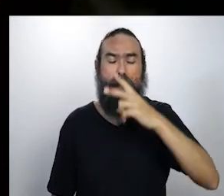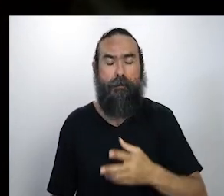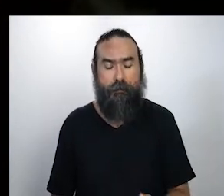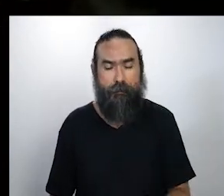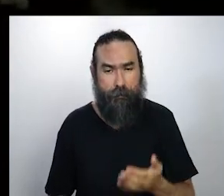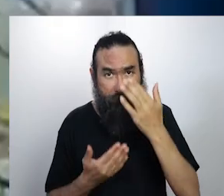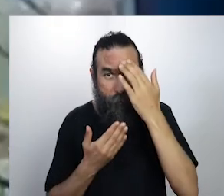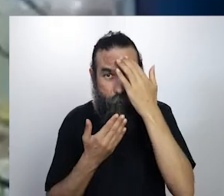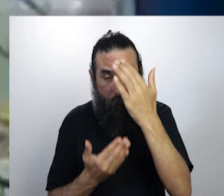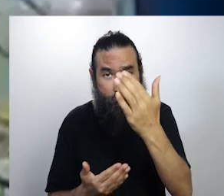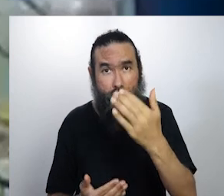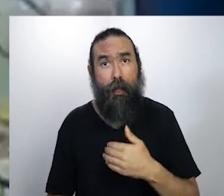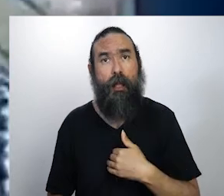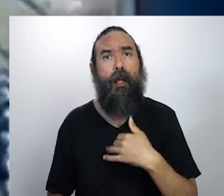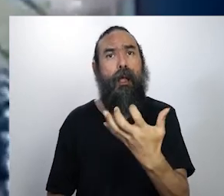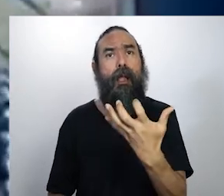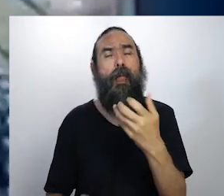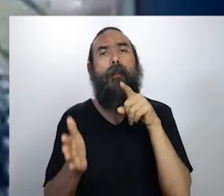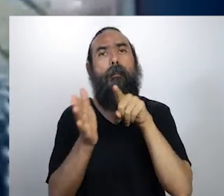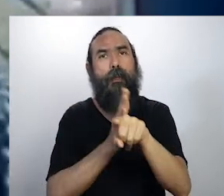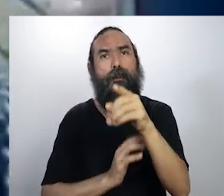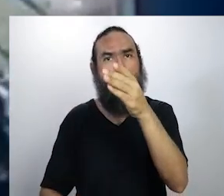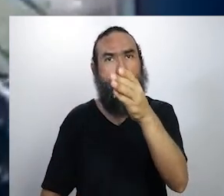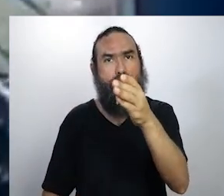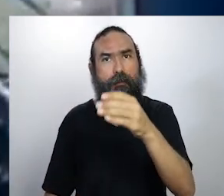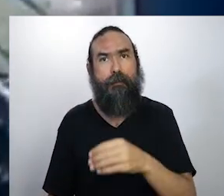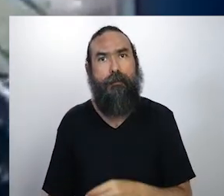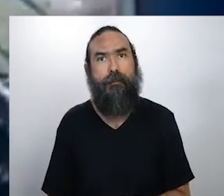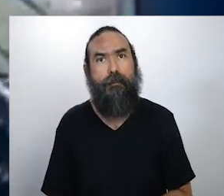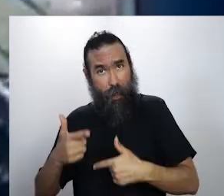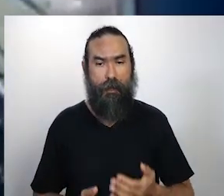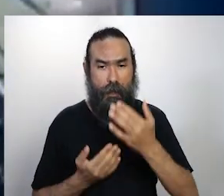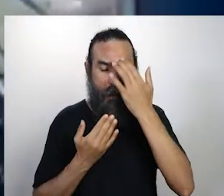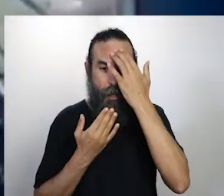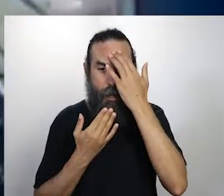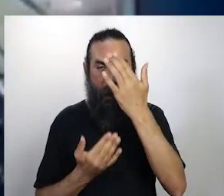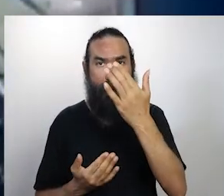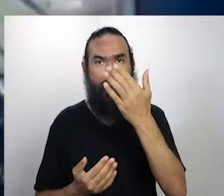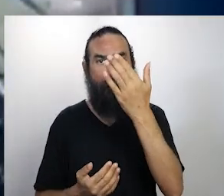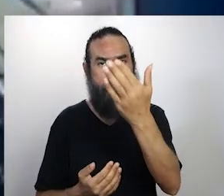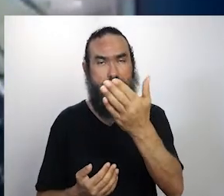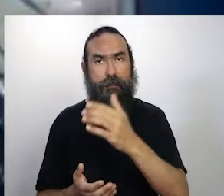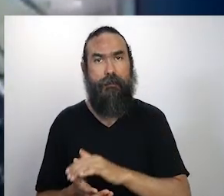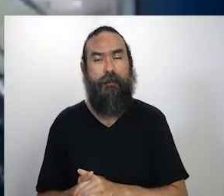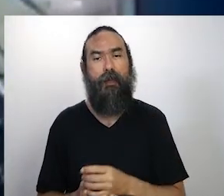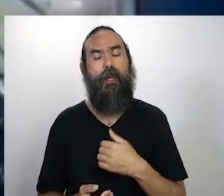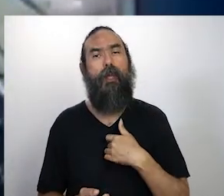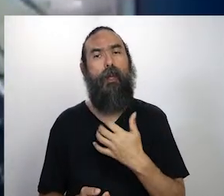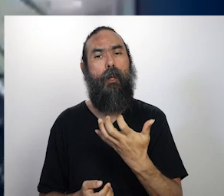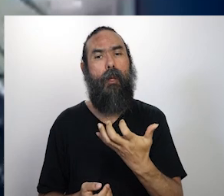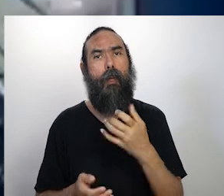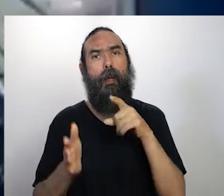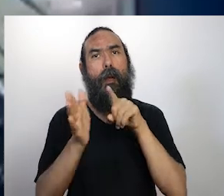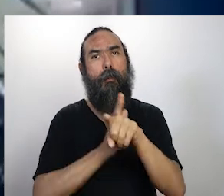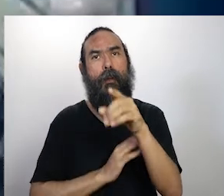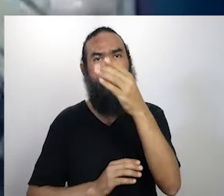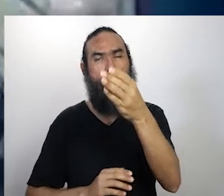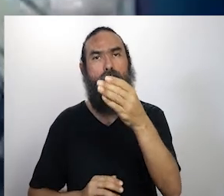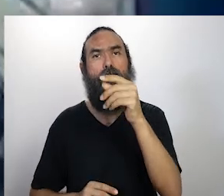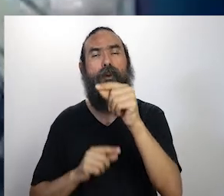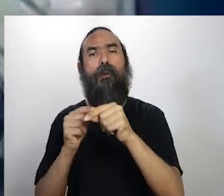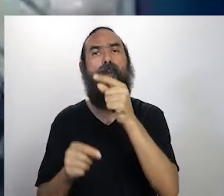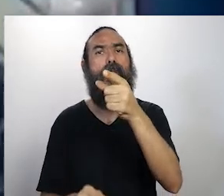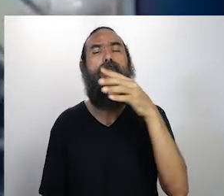Agradeço. Eu queria fazer uma pergunta. E você acha que isso tem avançado? Tem